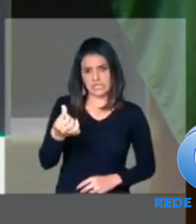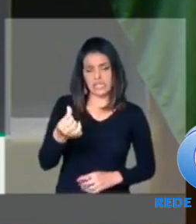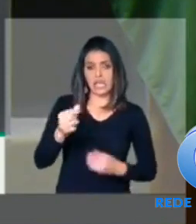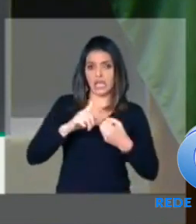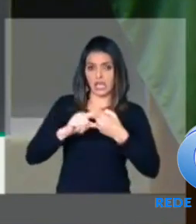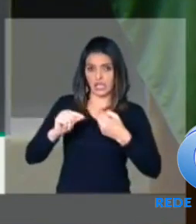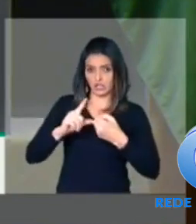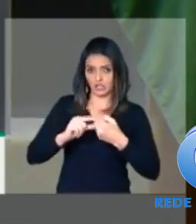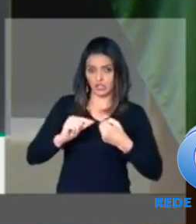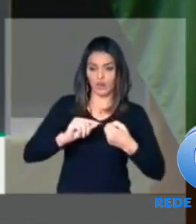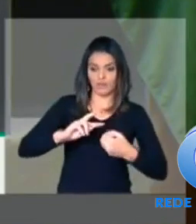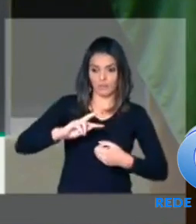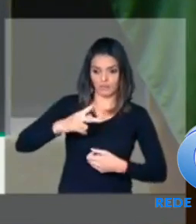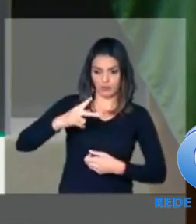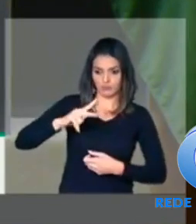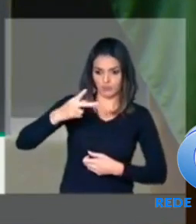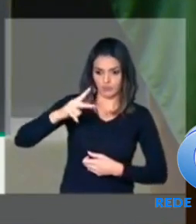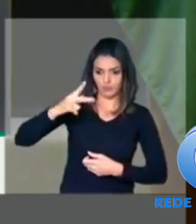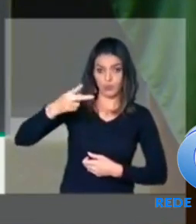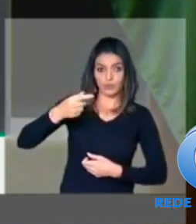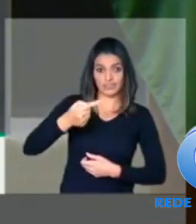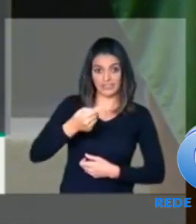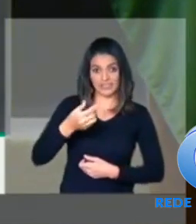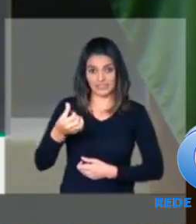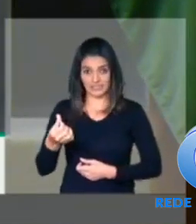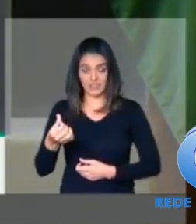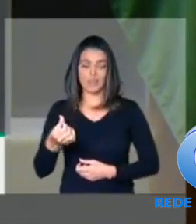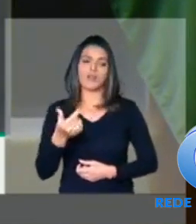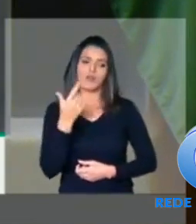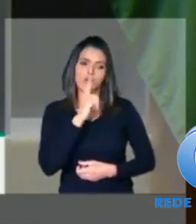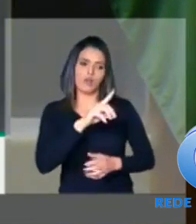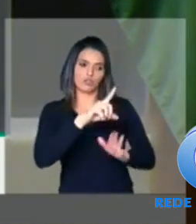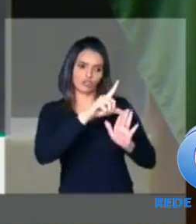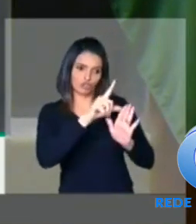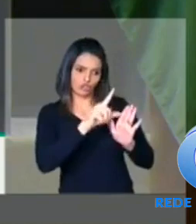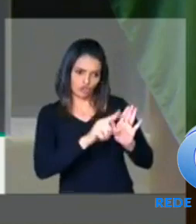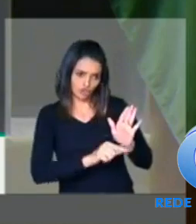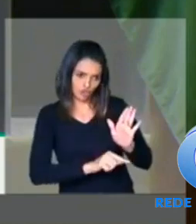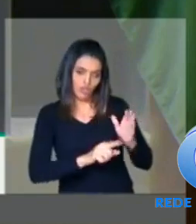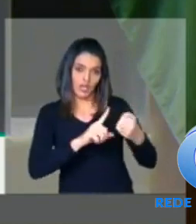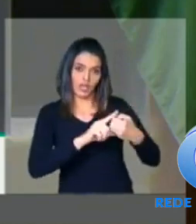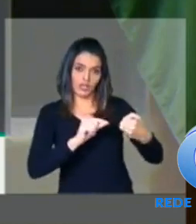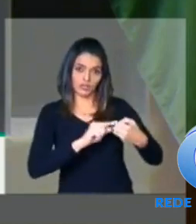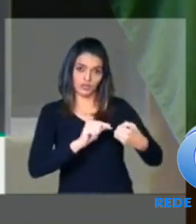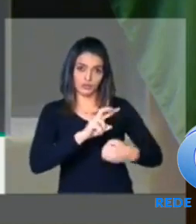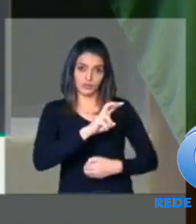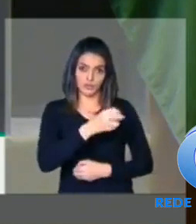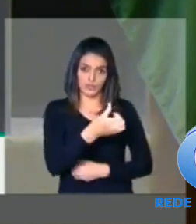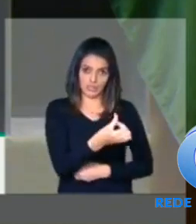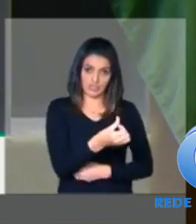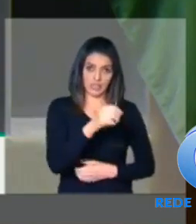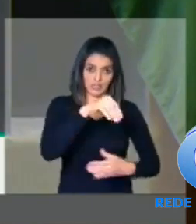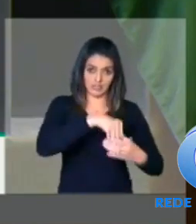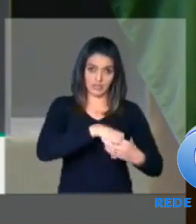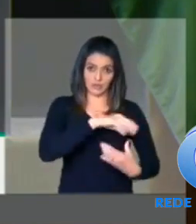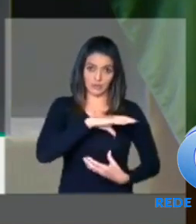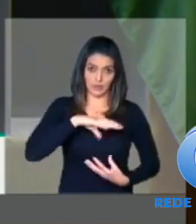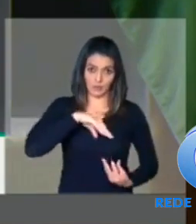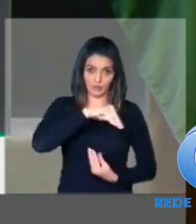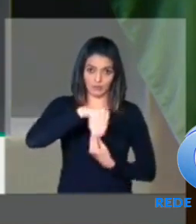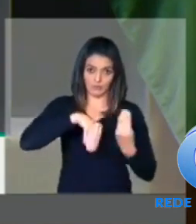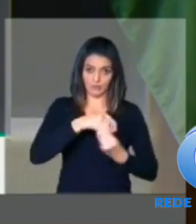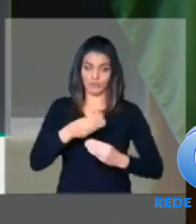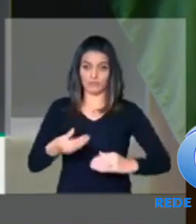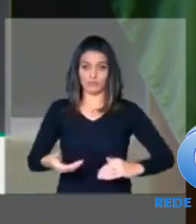76 artigos, foram reduzidos para 56 na votação da comissão mista e agora são